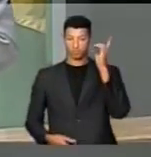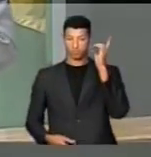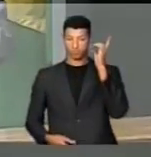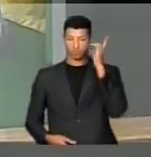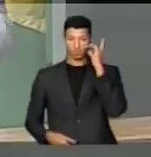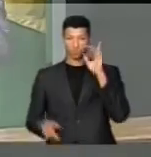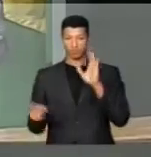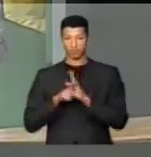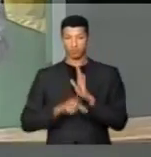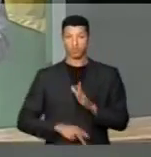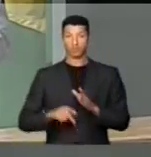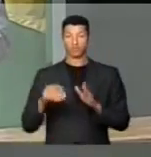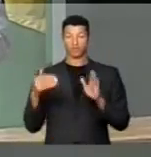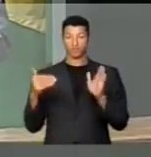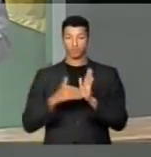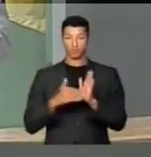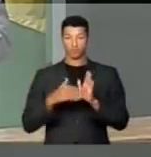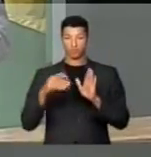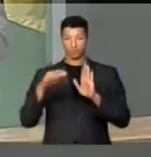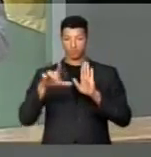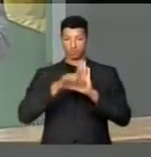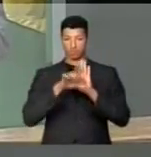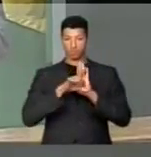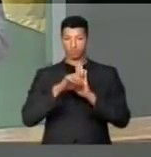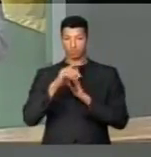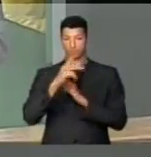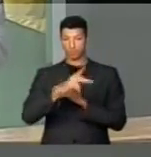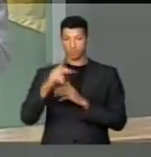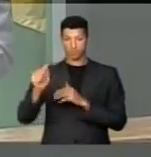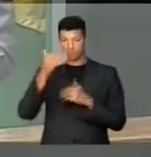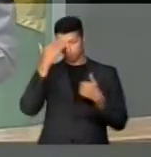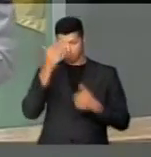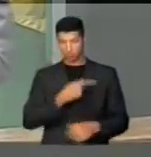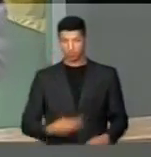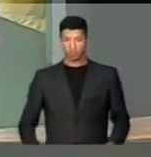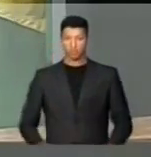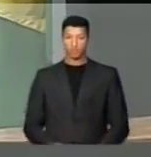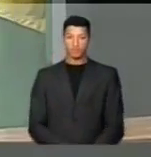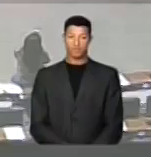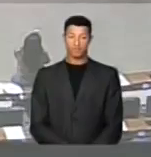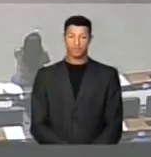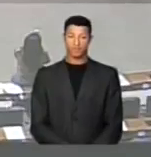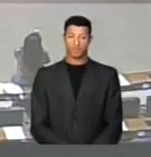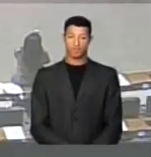a esse ponto do plano plurianual. Muito obrigado, senhor presidente.